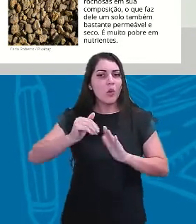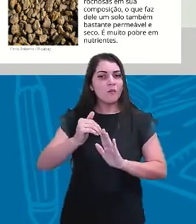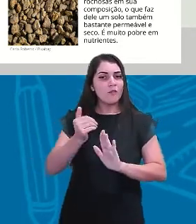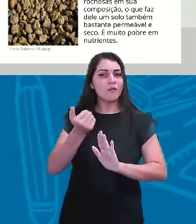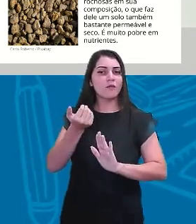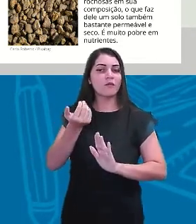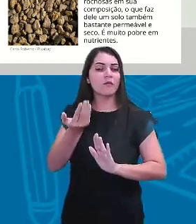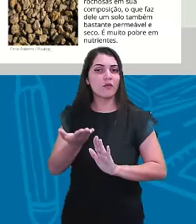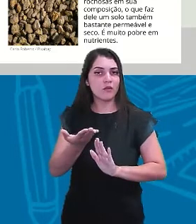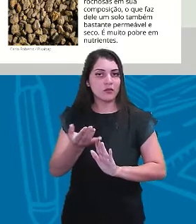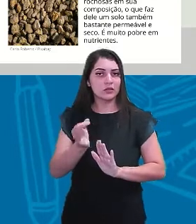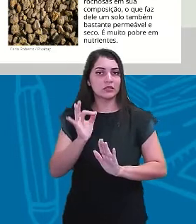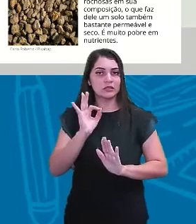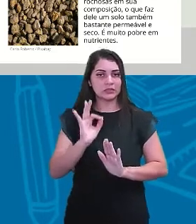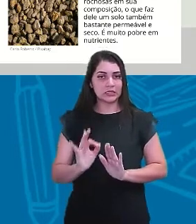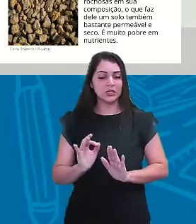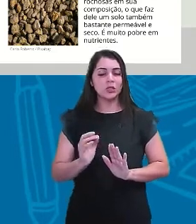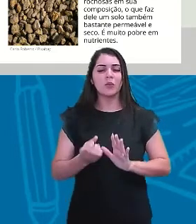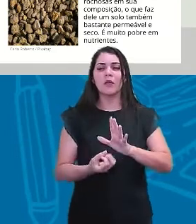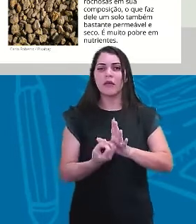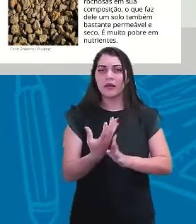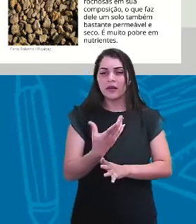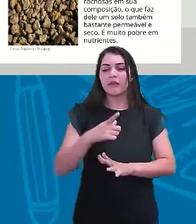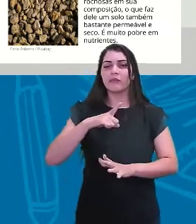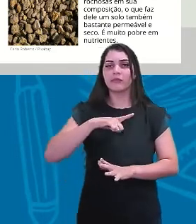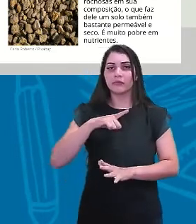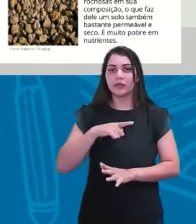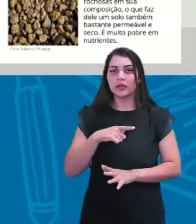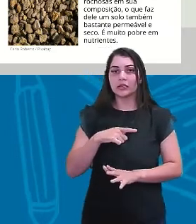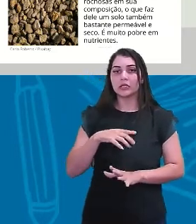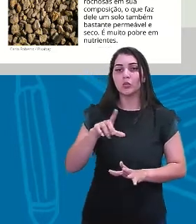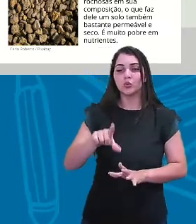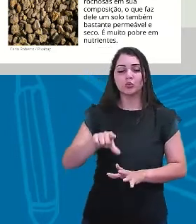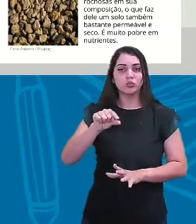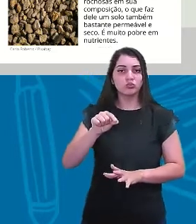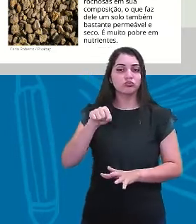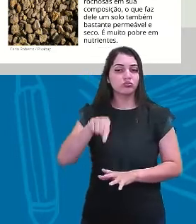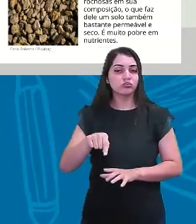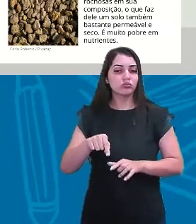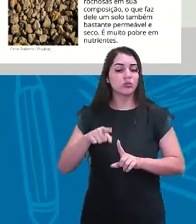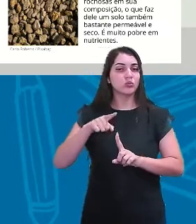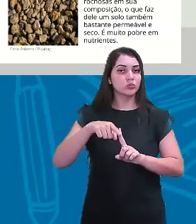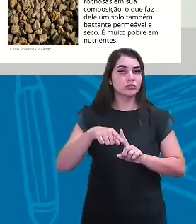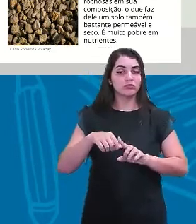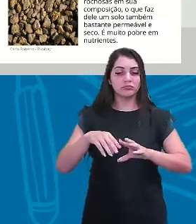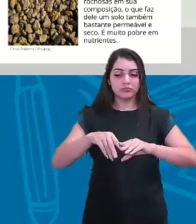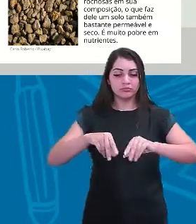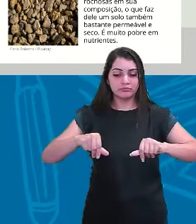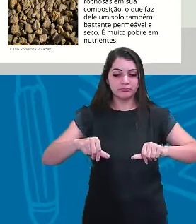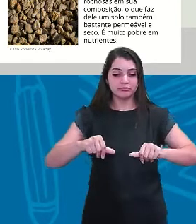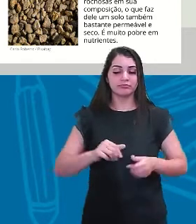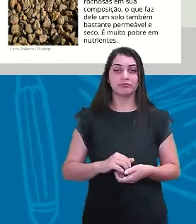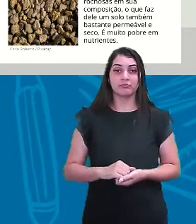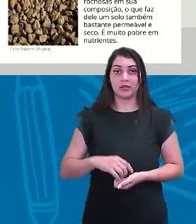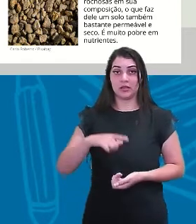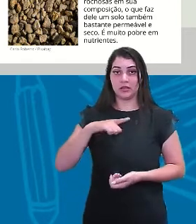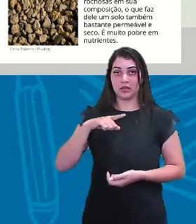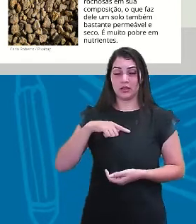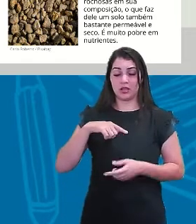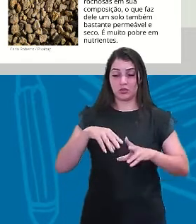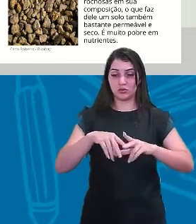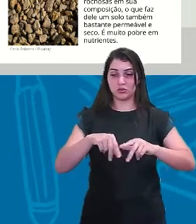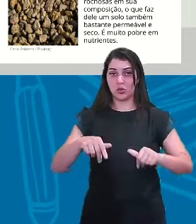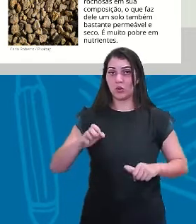se montar, para se elaborar e para se ter um determinado tipo de solo. Olha só, Eu tenho solo rico